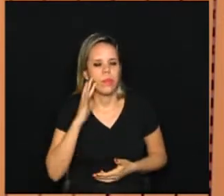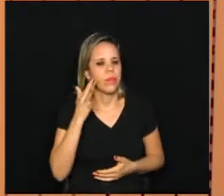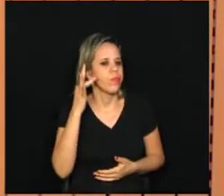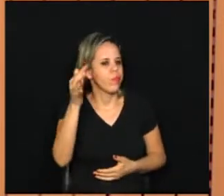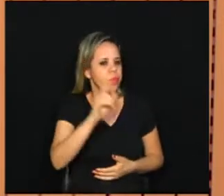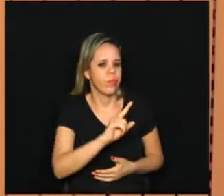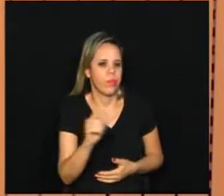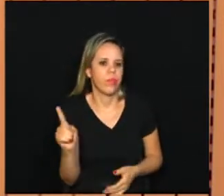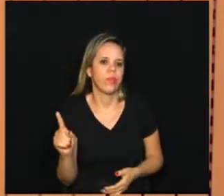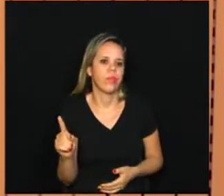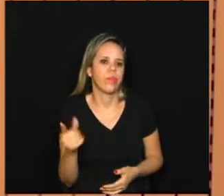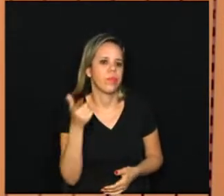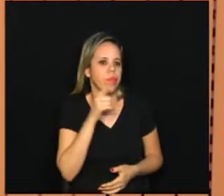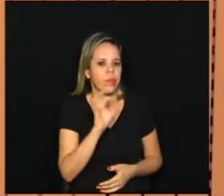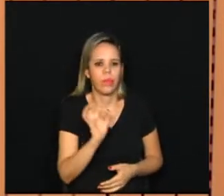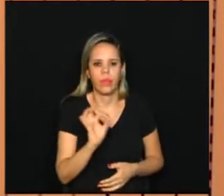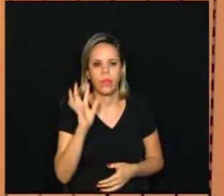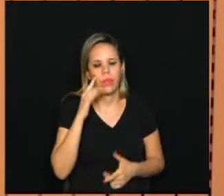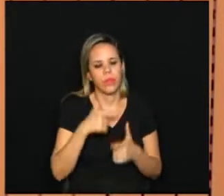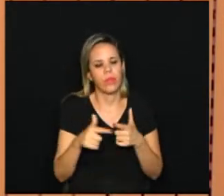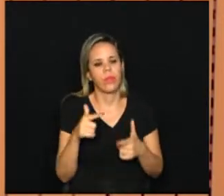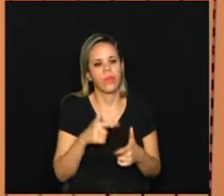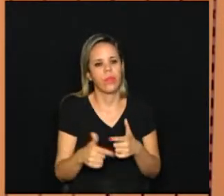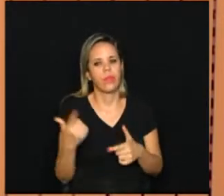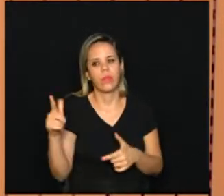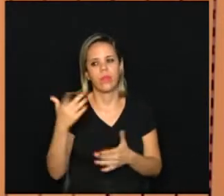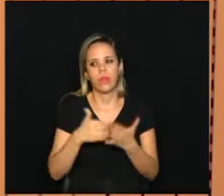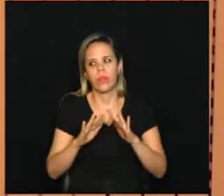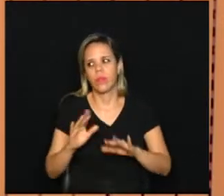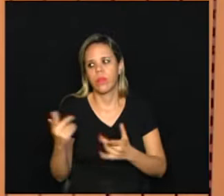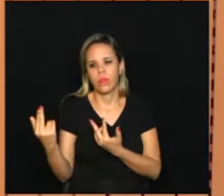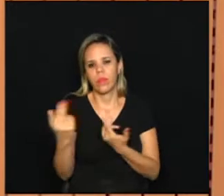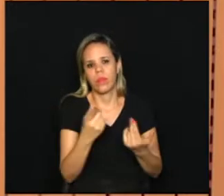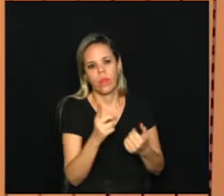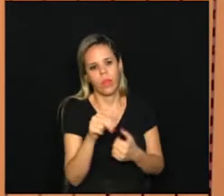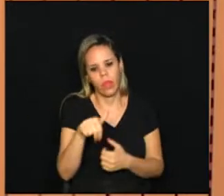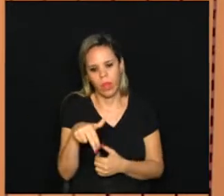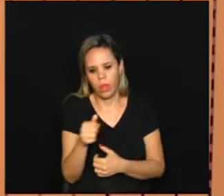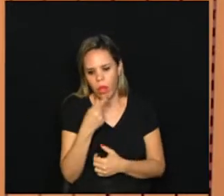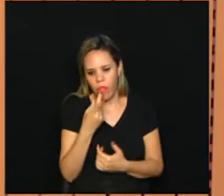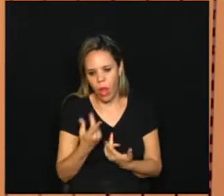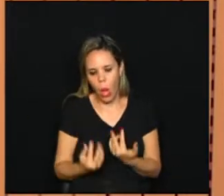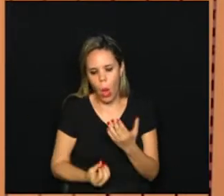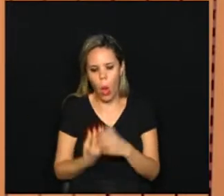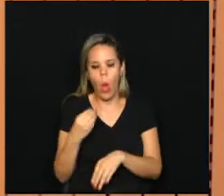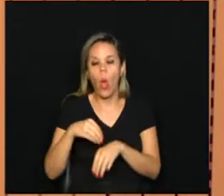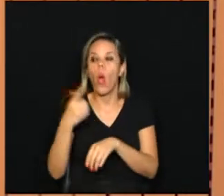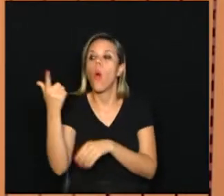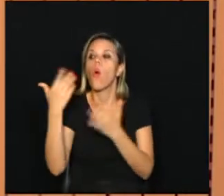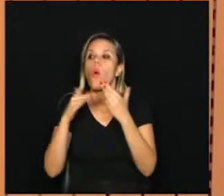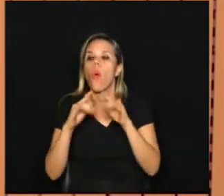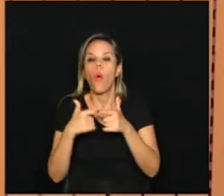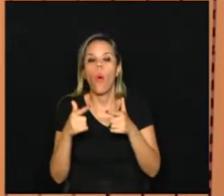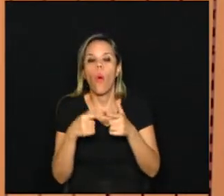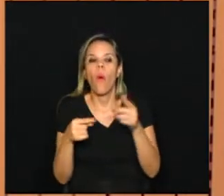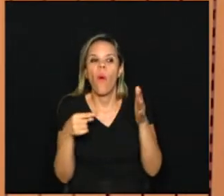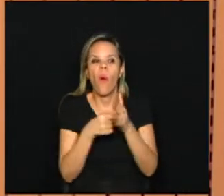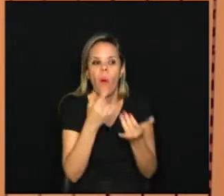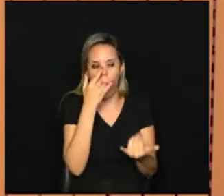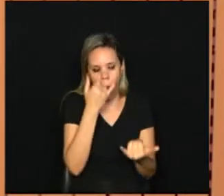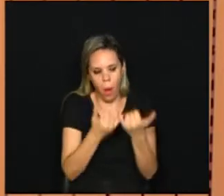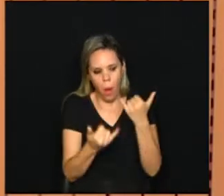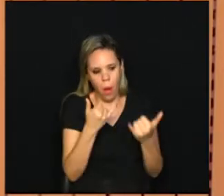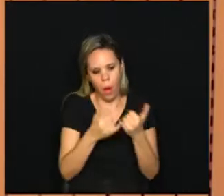futuro. Ela não consegue resolver os problemas das outras escolas, como a doutora Ana Carolina trouxe aqui, né? E as outras escolas que têm denúncias parecidas e